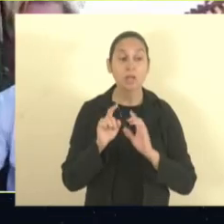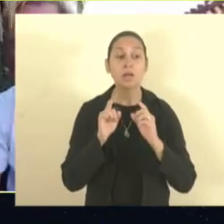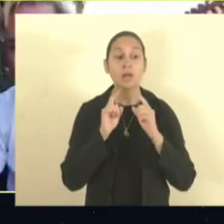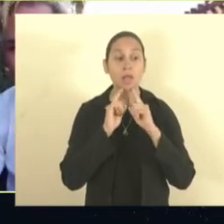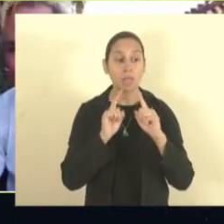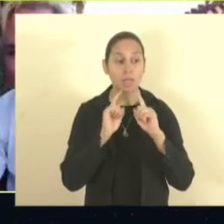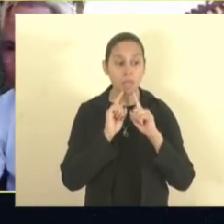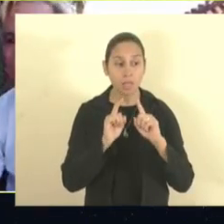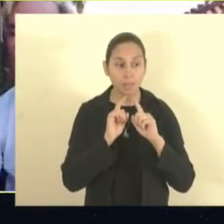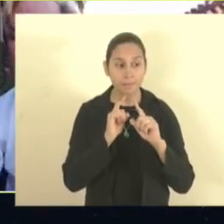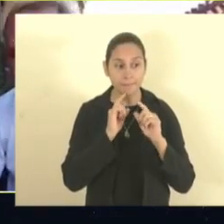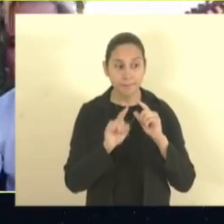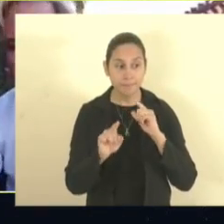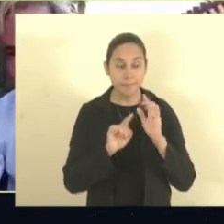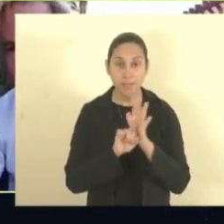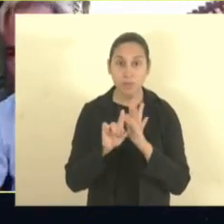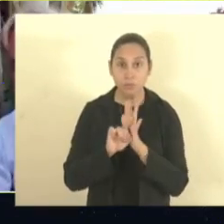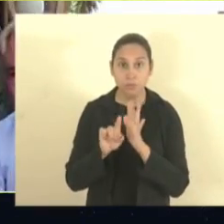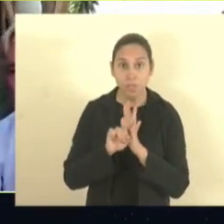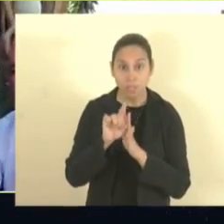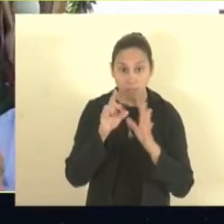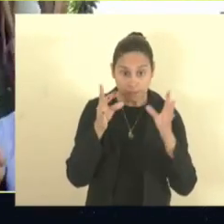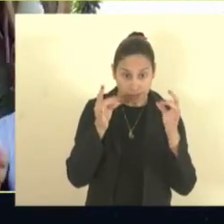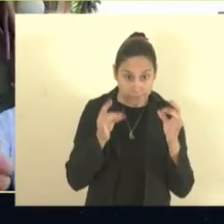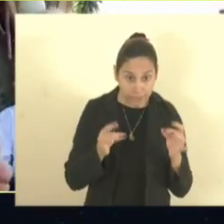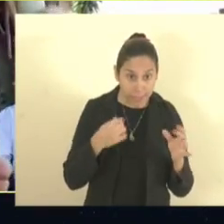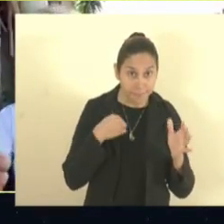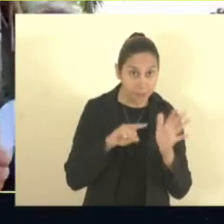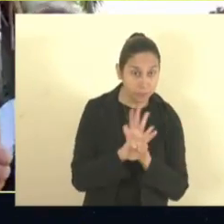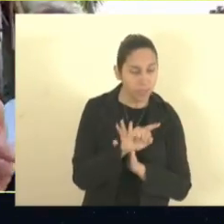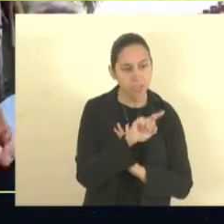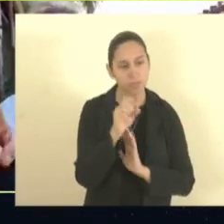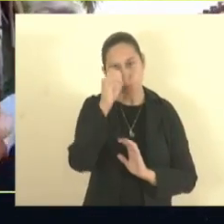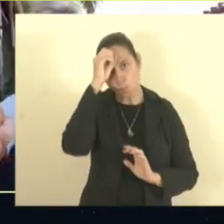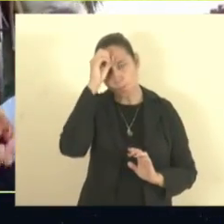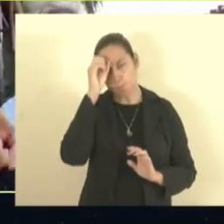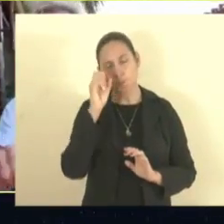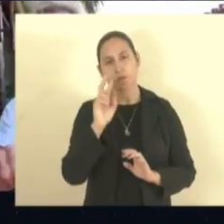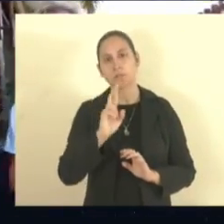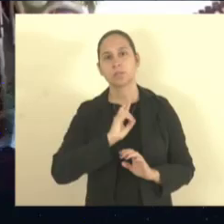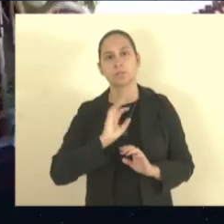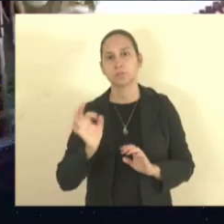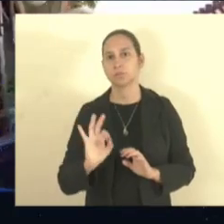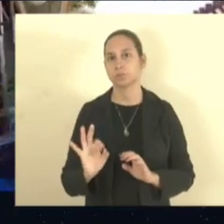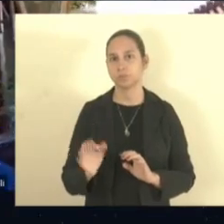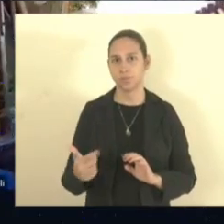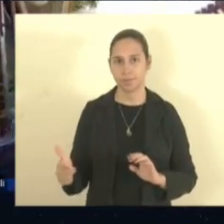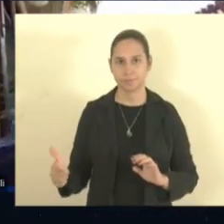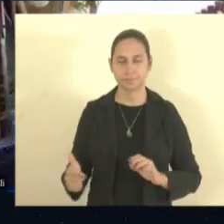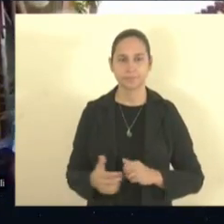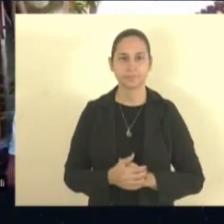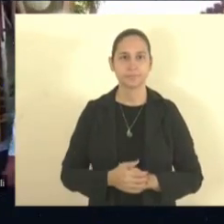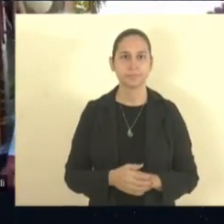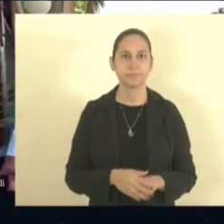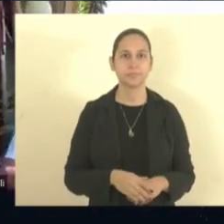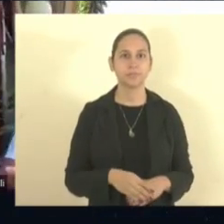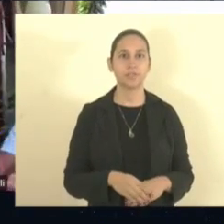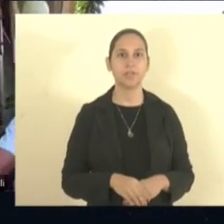desse projeto aí, eles vão passar vergonha. Obrigado, presidente. Sou contra. Obrigado, é só votar se